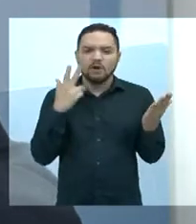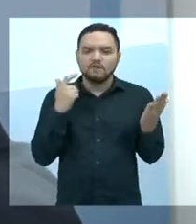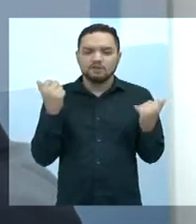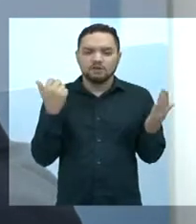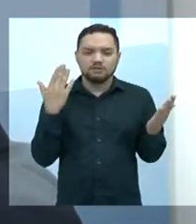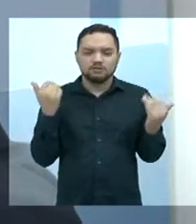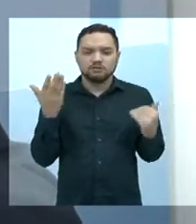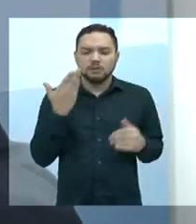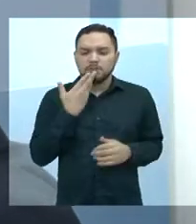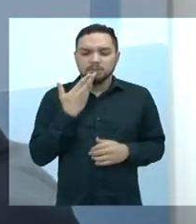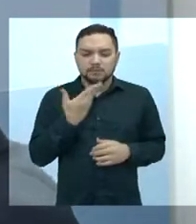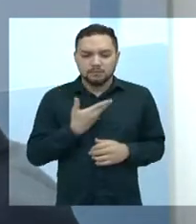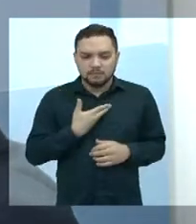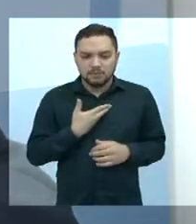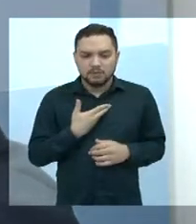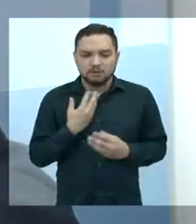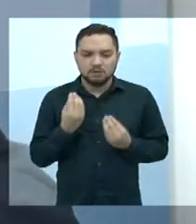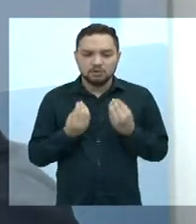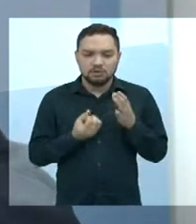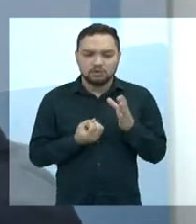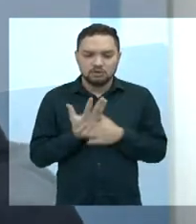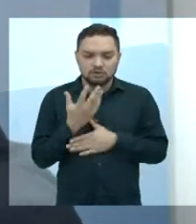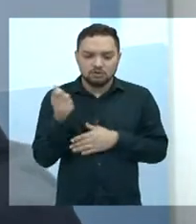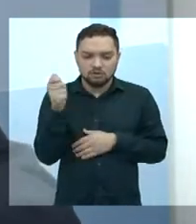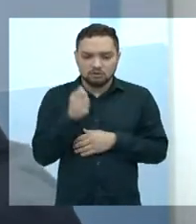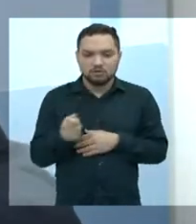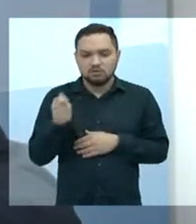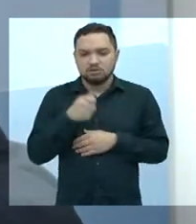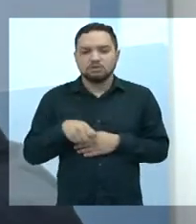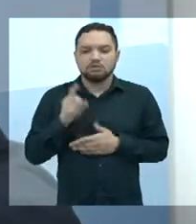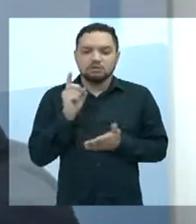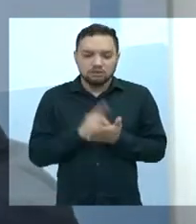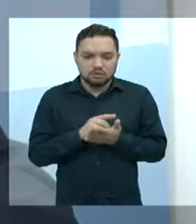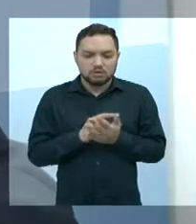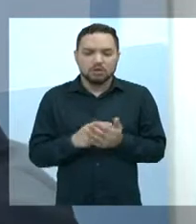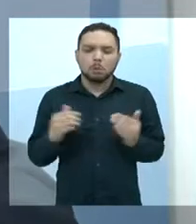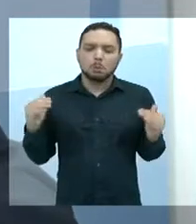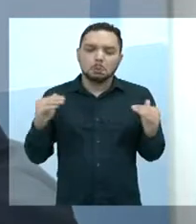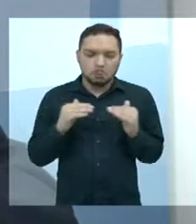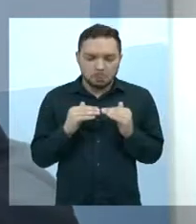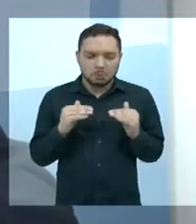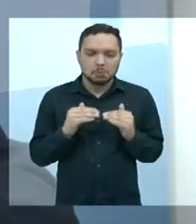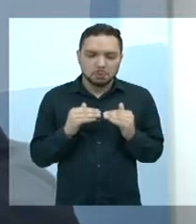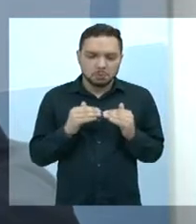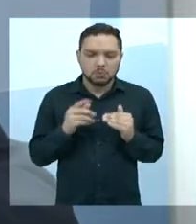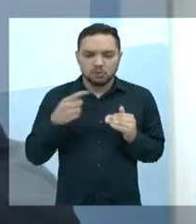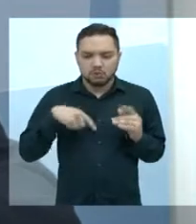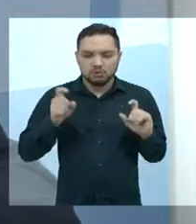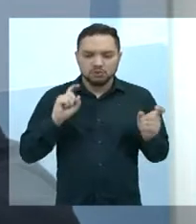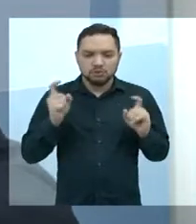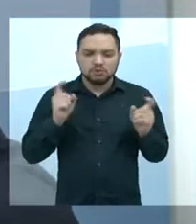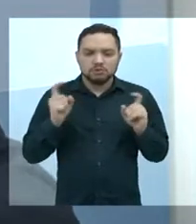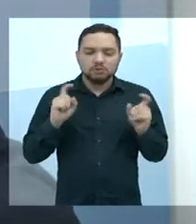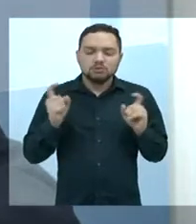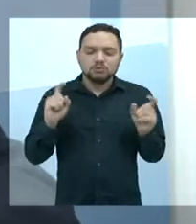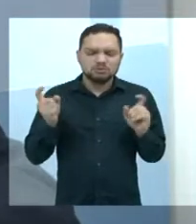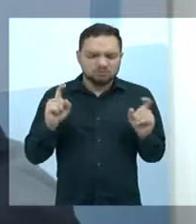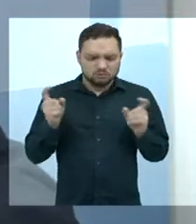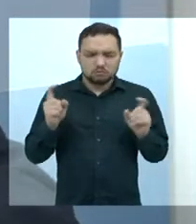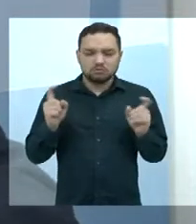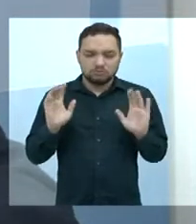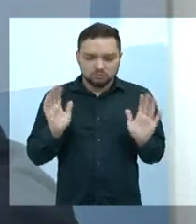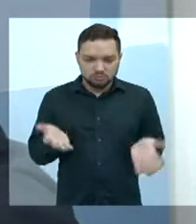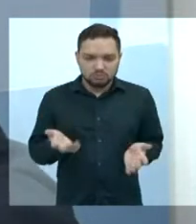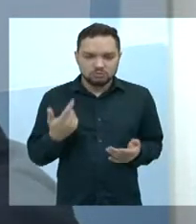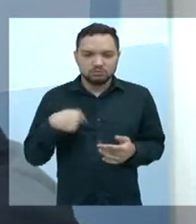grupo, uma associação, e realmente eu achei muito justo, isso aí foi discutido na época, muito bem discutido, e